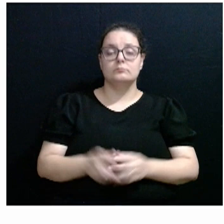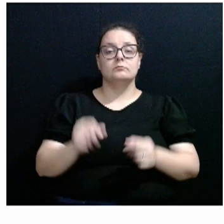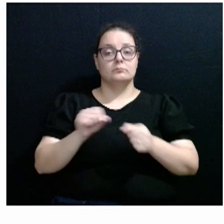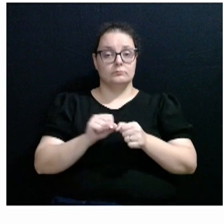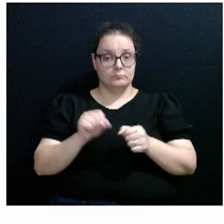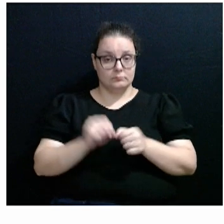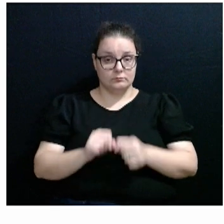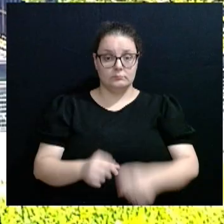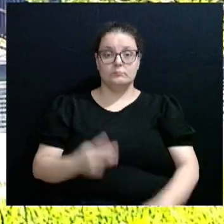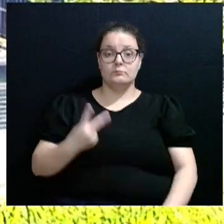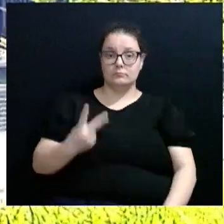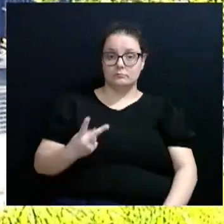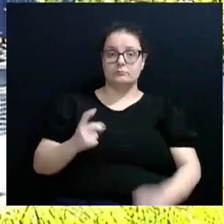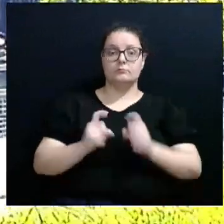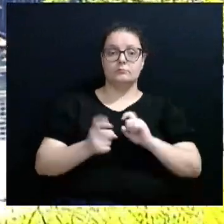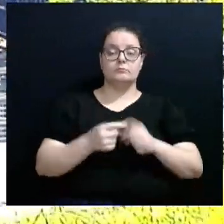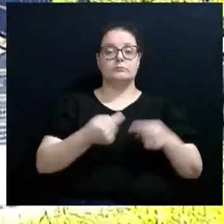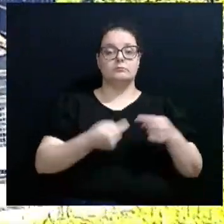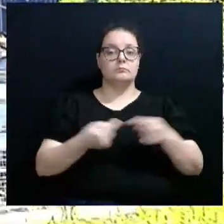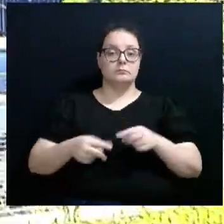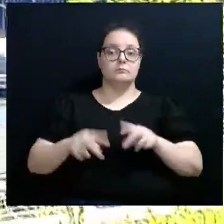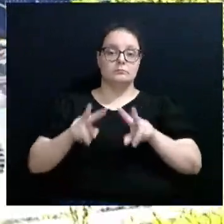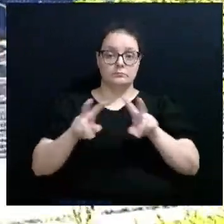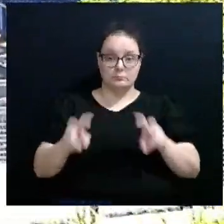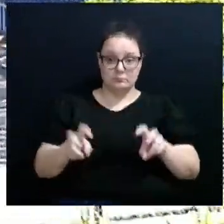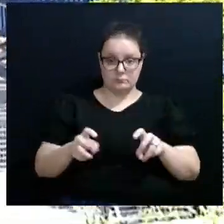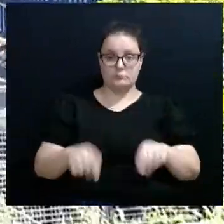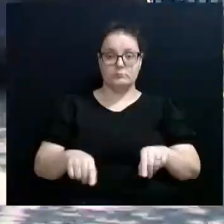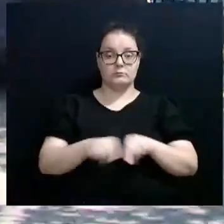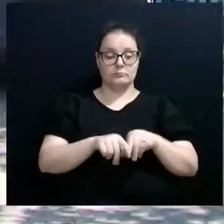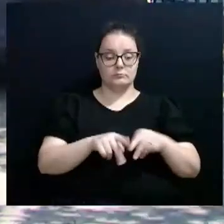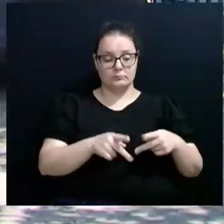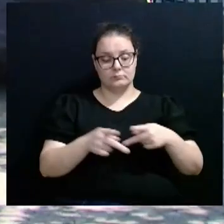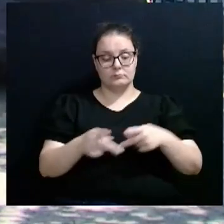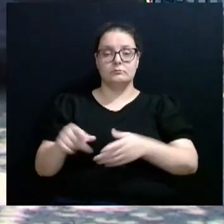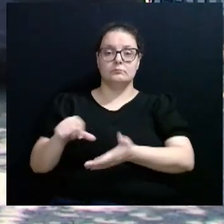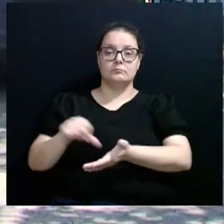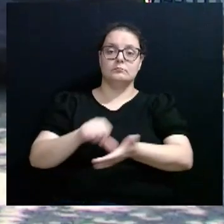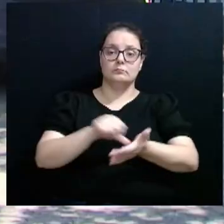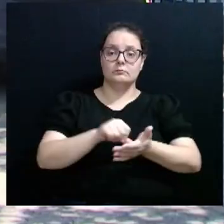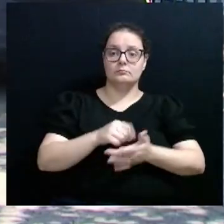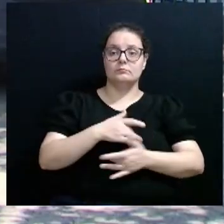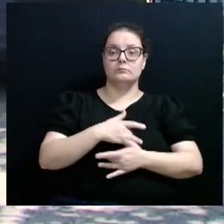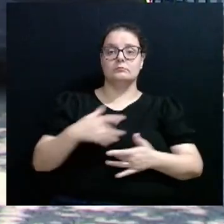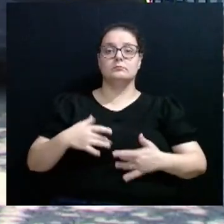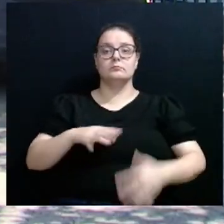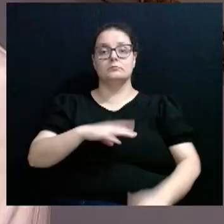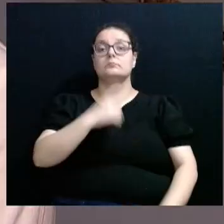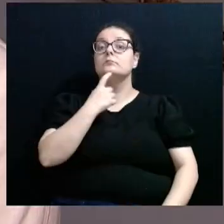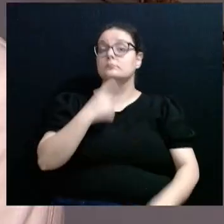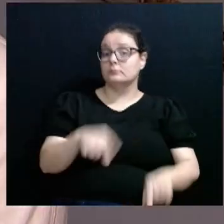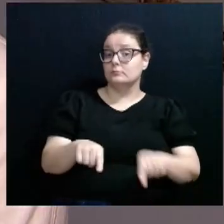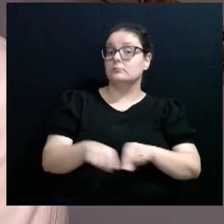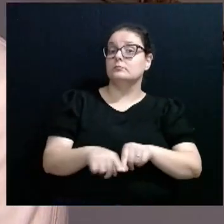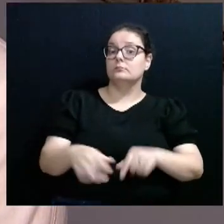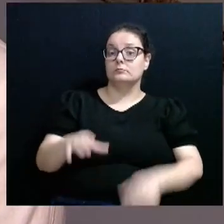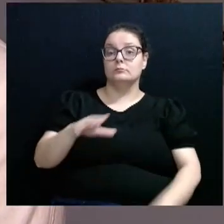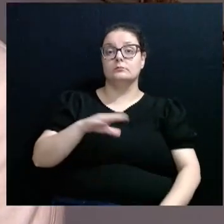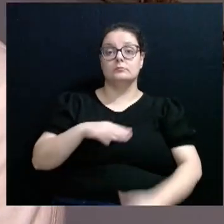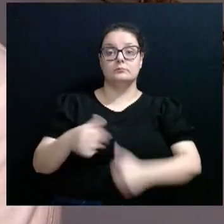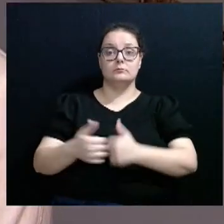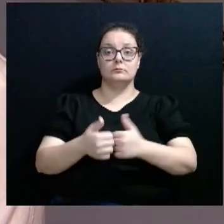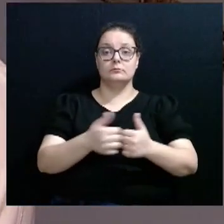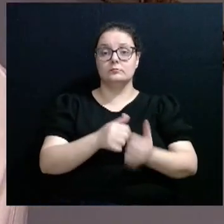para debater o assunto, além de visitas em unidades de saúde de Campinas e também cidades vizinhas. Esse foi